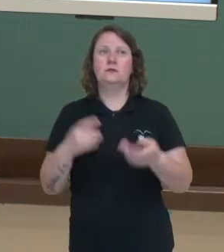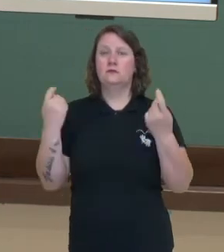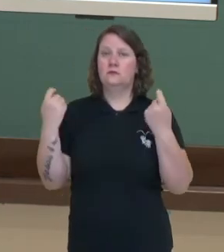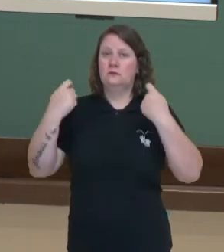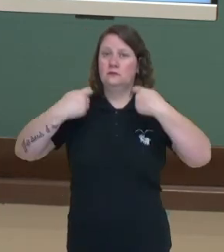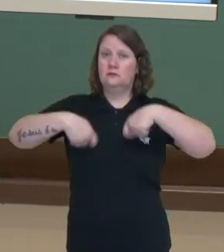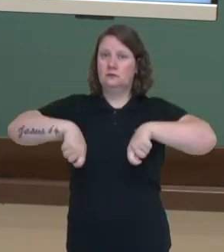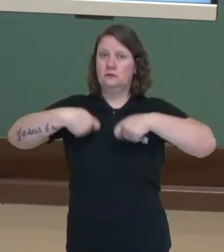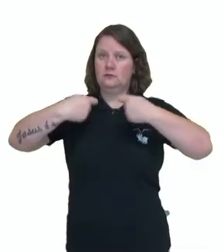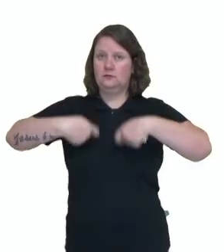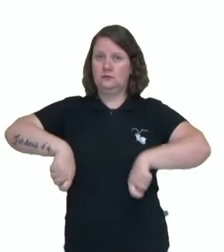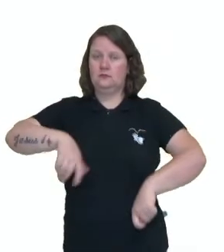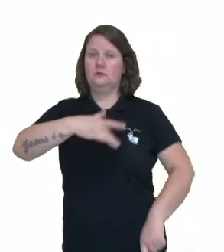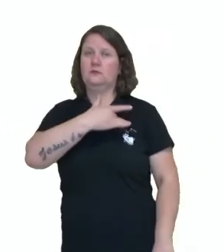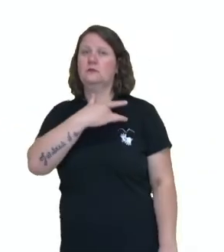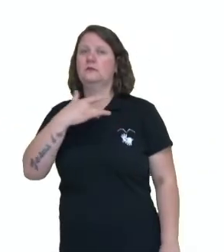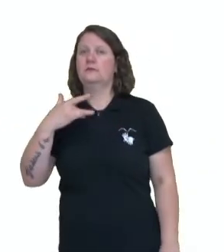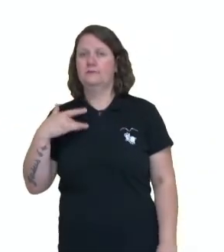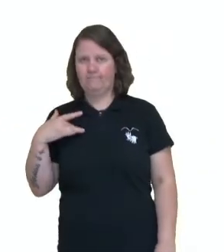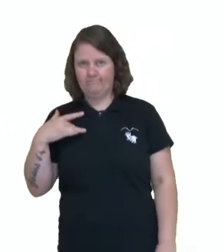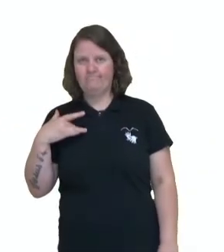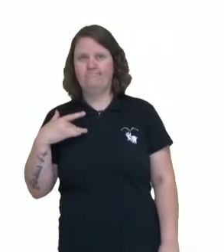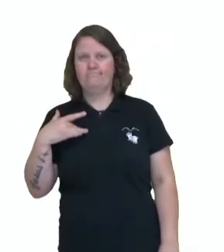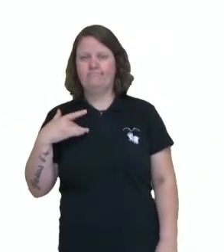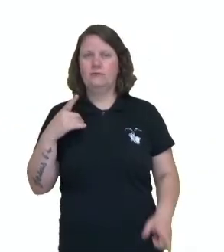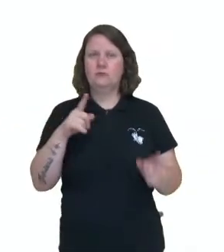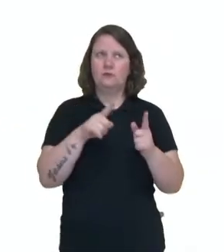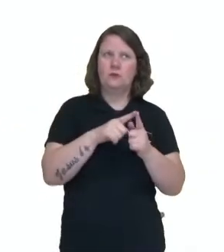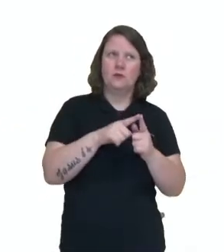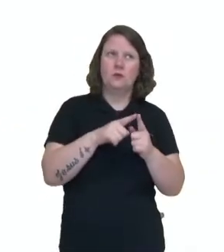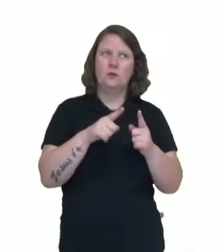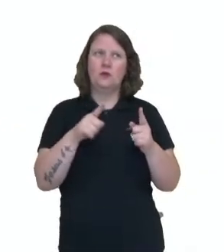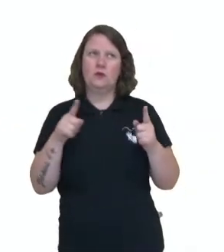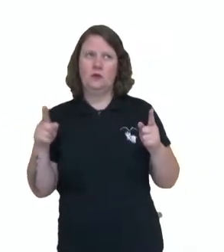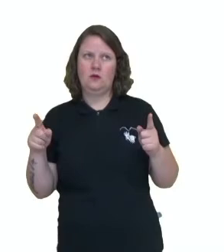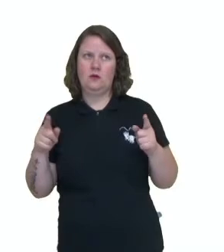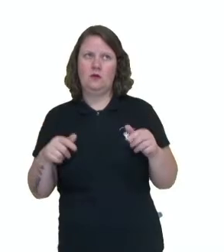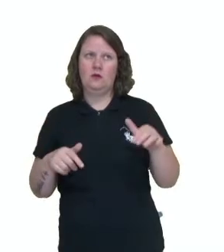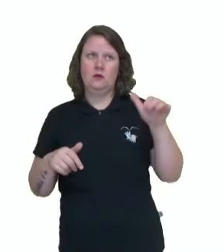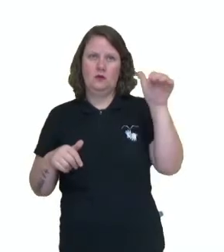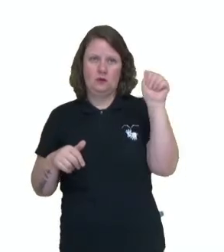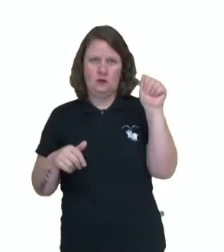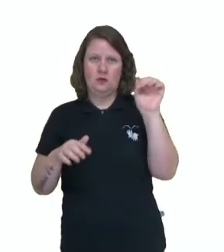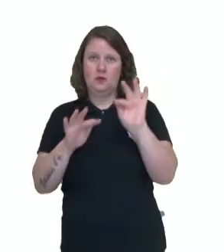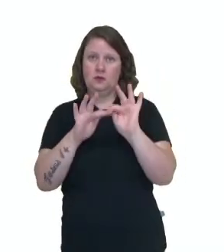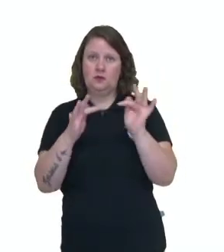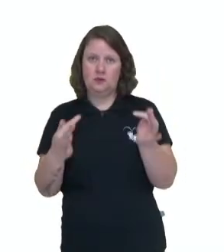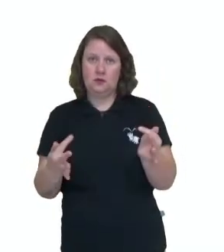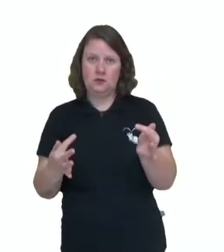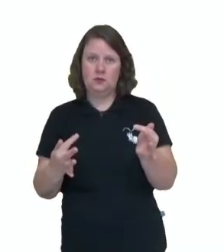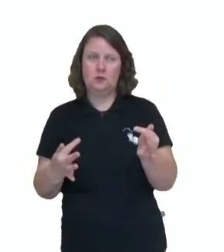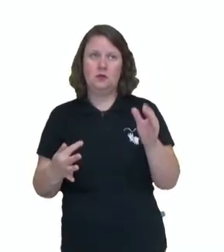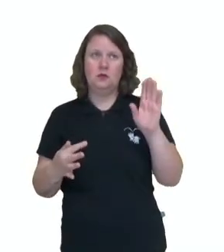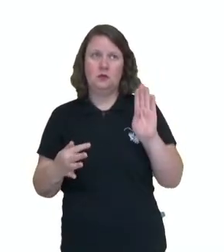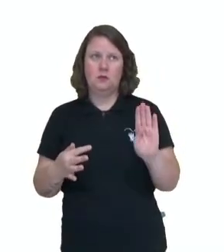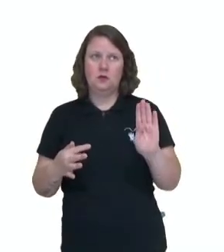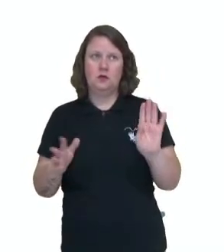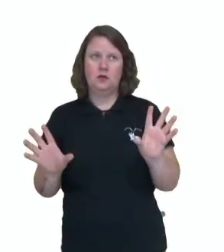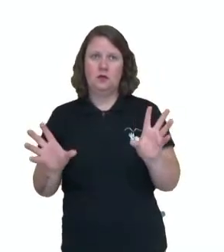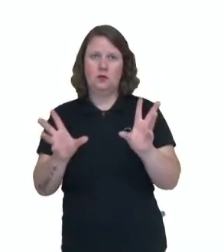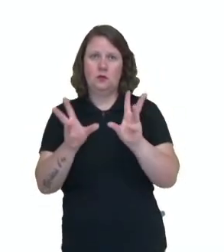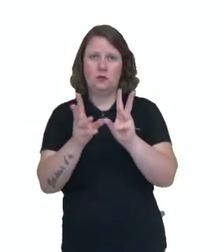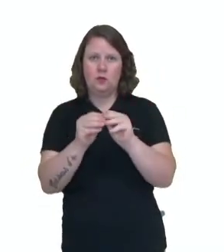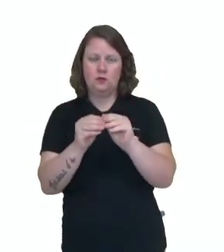necessário saúde. Esse período, nós temos aí simples ou composto. Simples